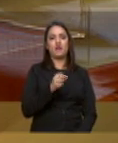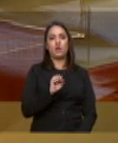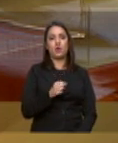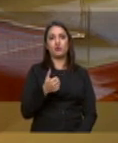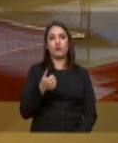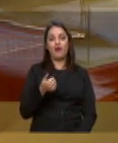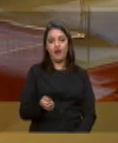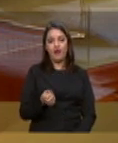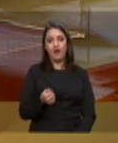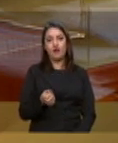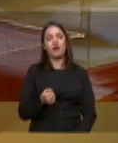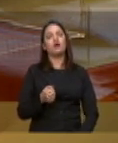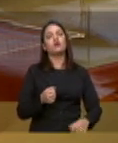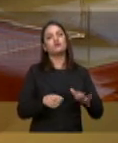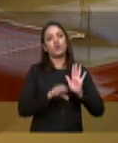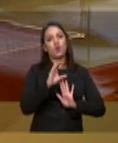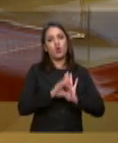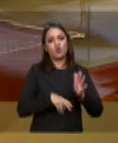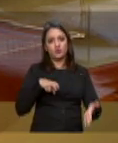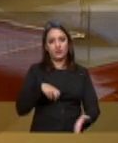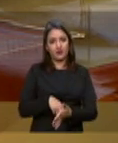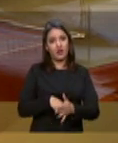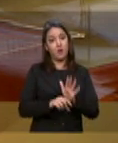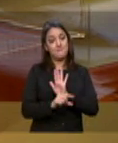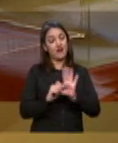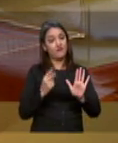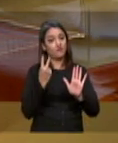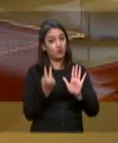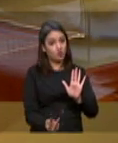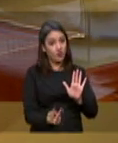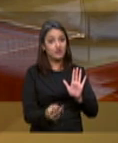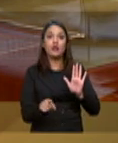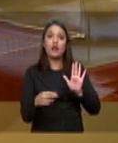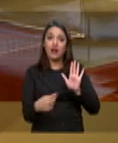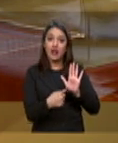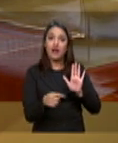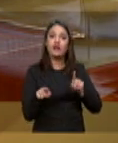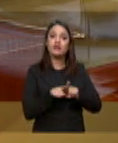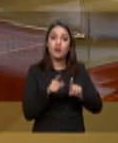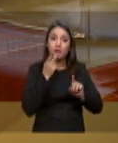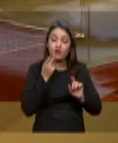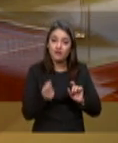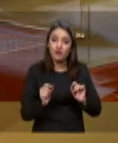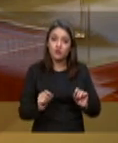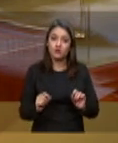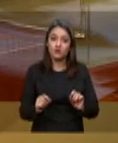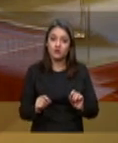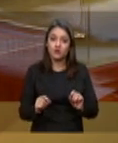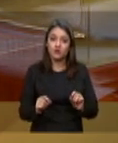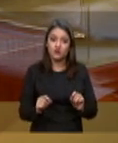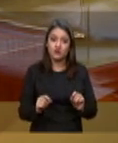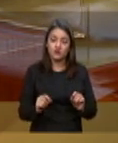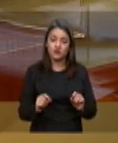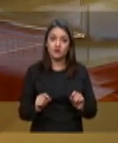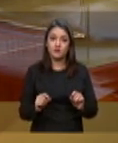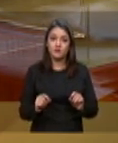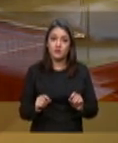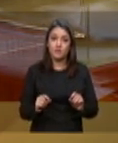podemos esquecer que o parágrafo 2º do mesmo artigo prevê lá também a hipótese de exclusão de